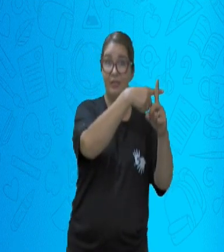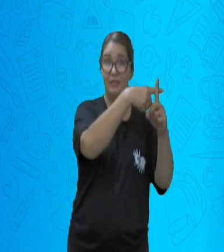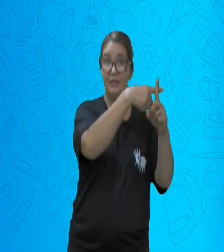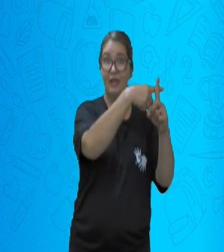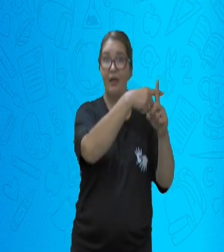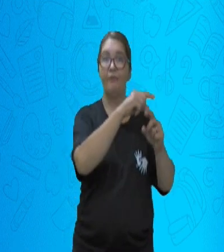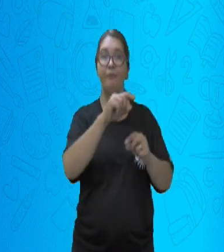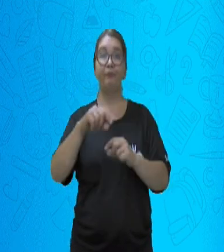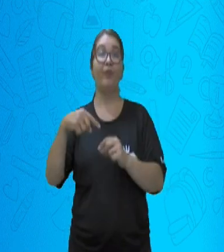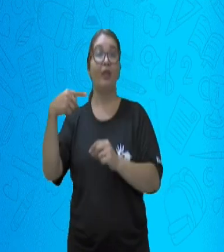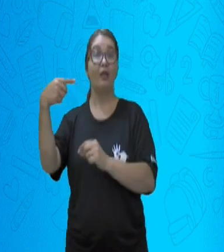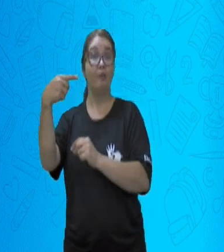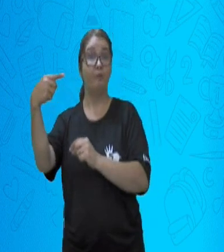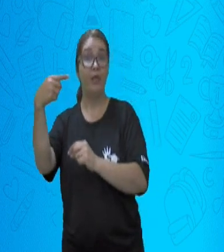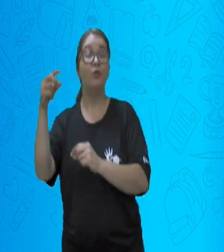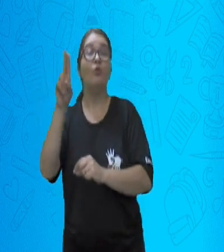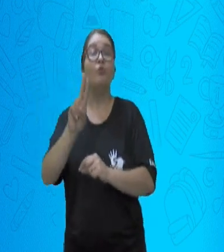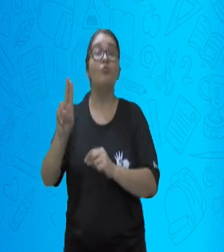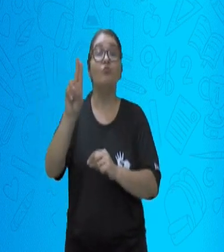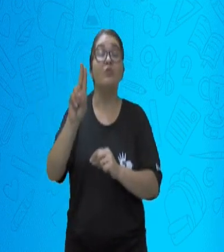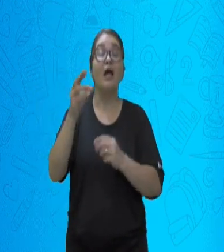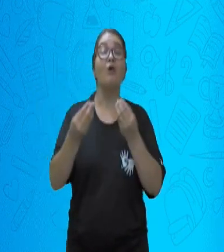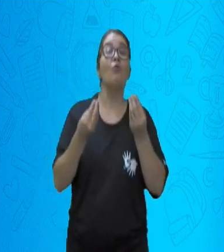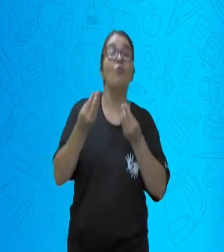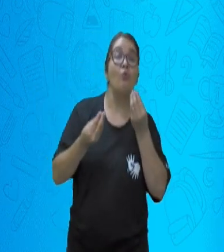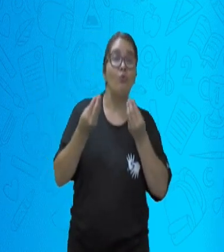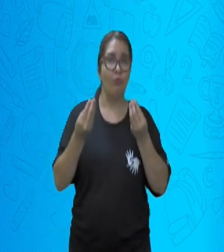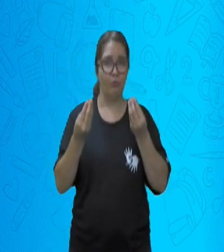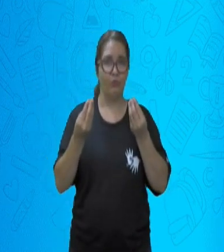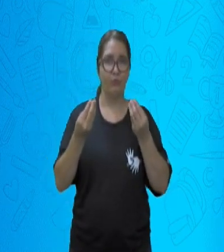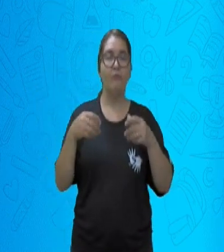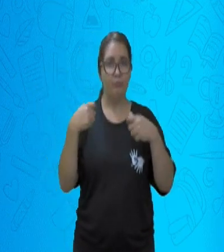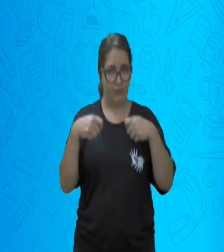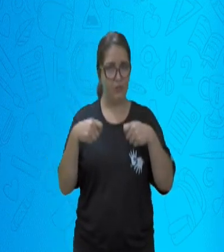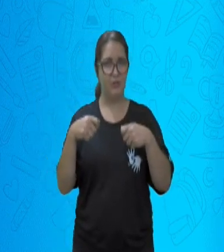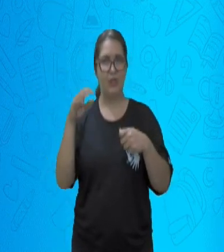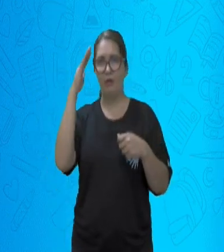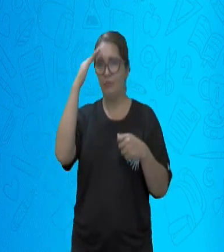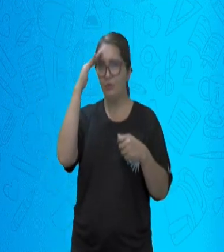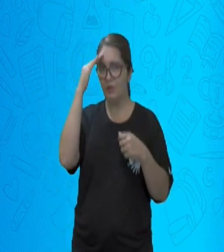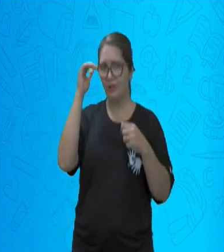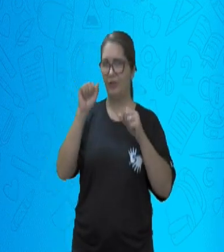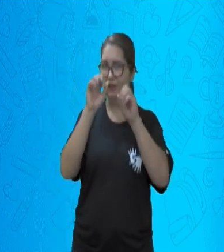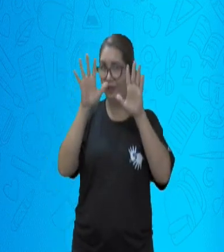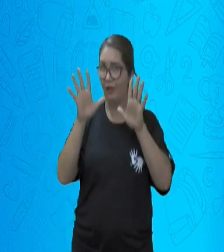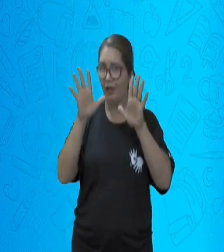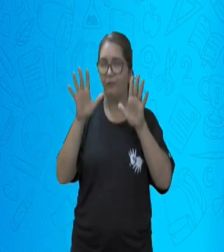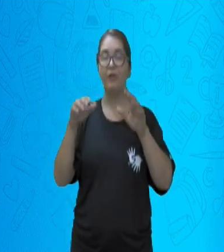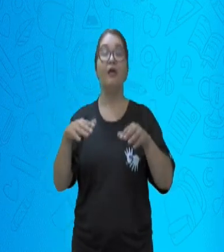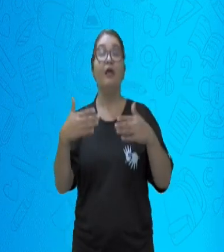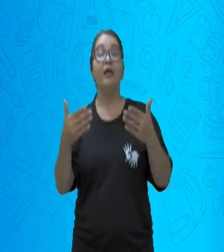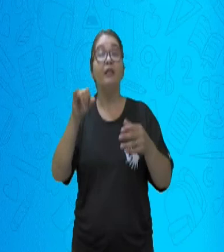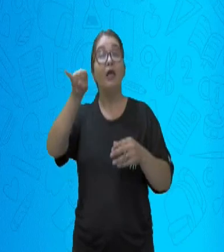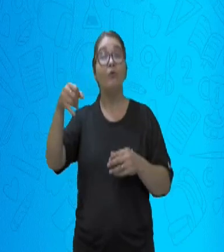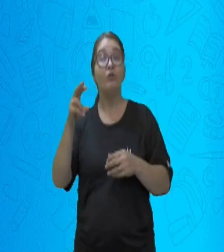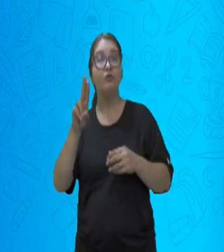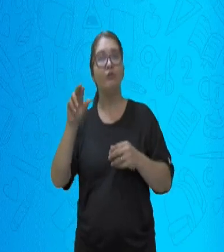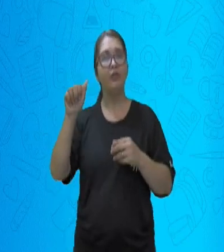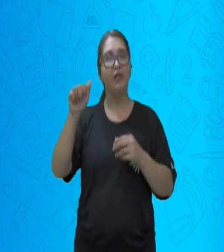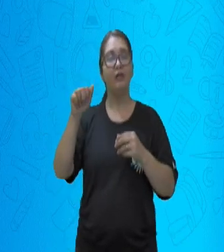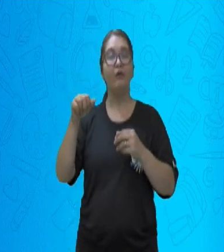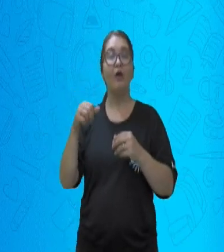ideia é que a gente evolua para não depender de desenhos. Nós vamos entender por quê. Então, Juliana ganhou de sua amiga